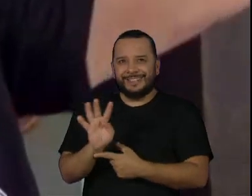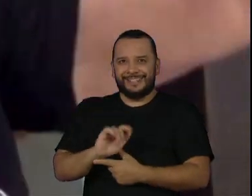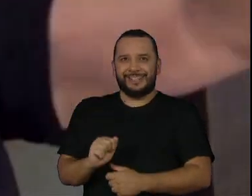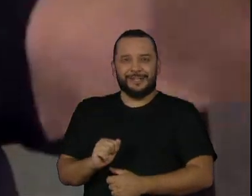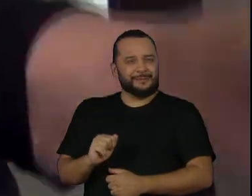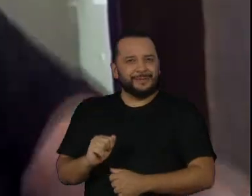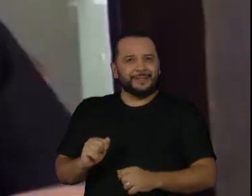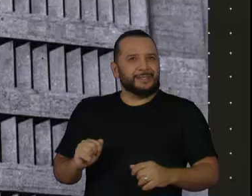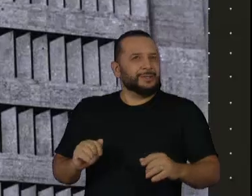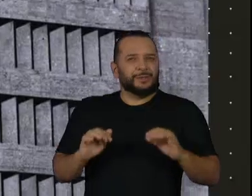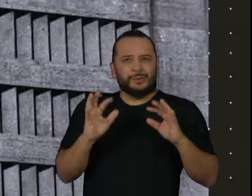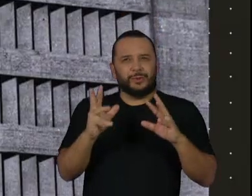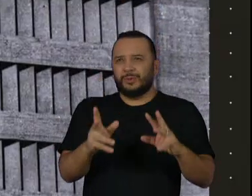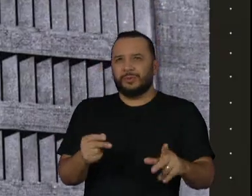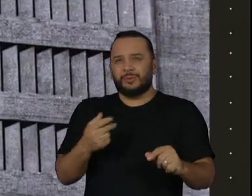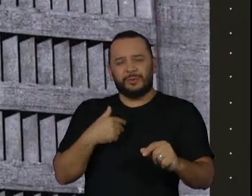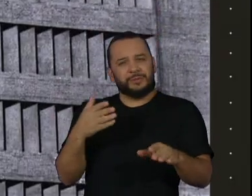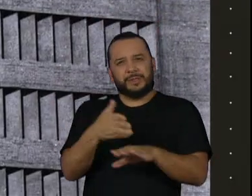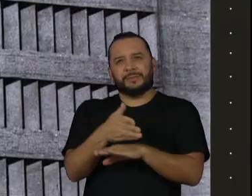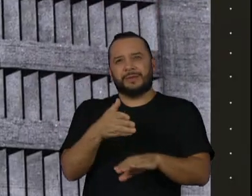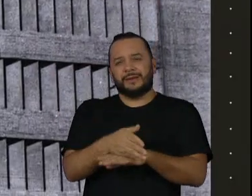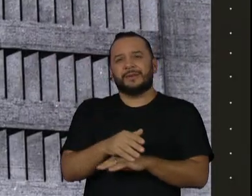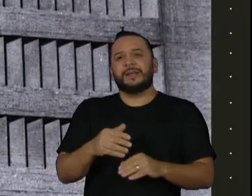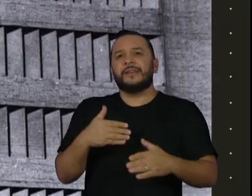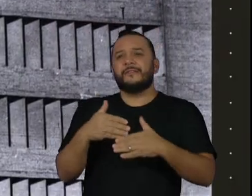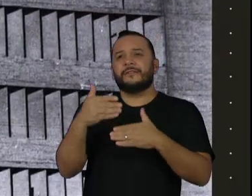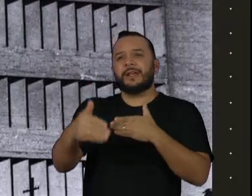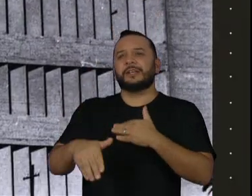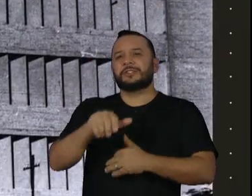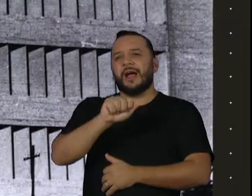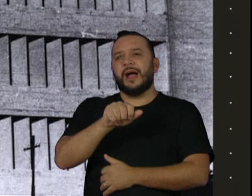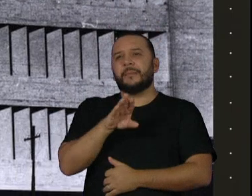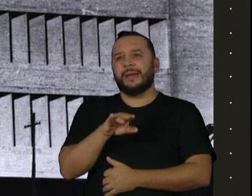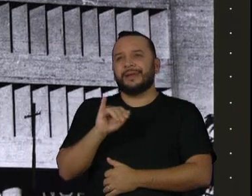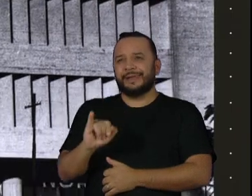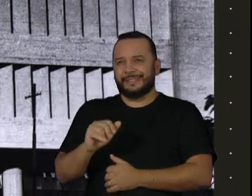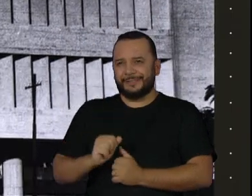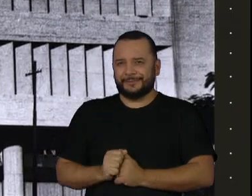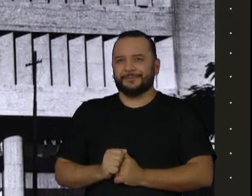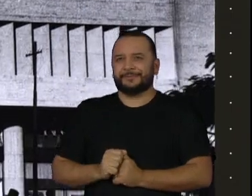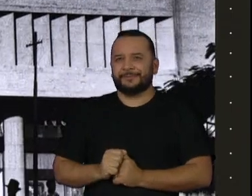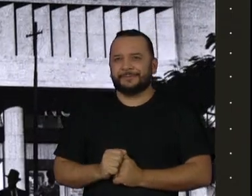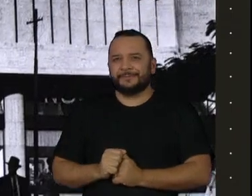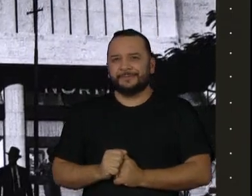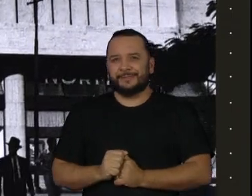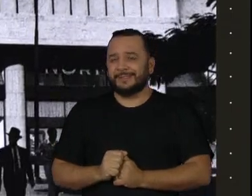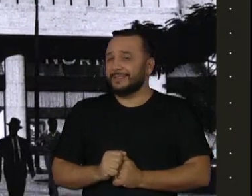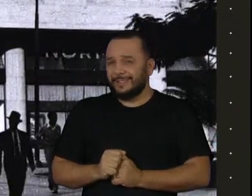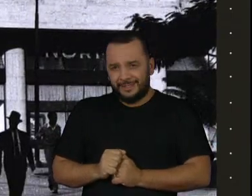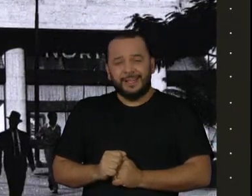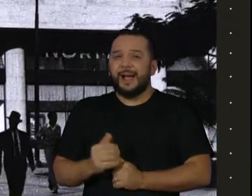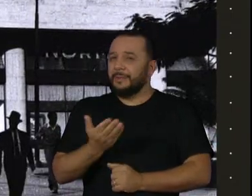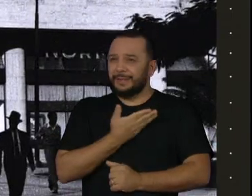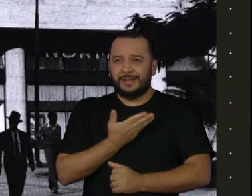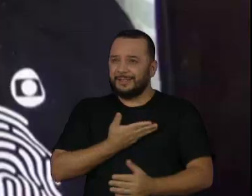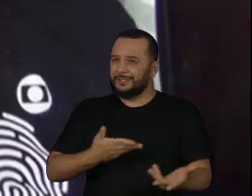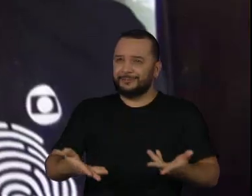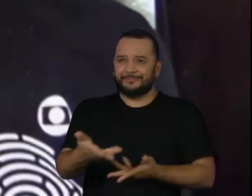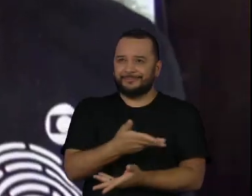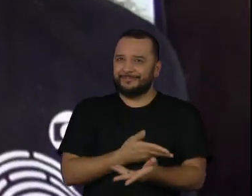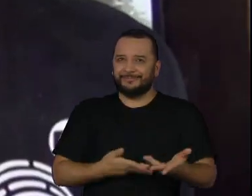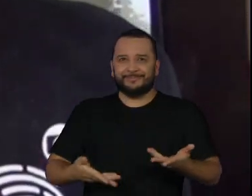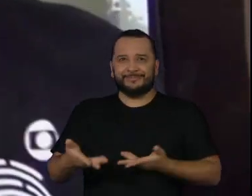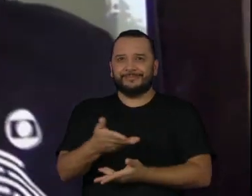que iam lá, em frente à BI. E e ali eu fiz amizade também